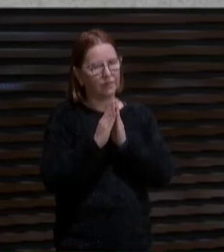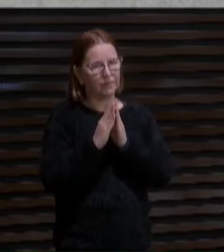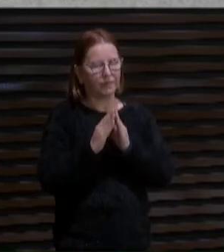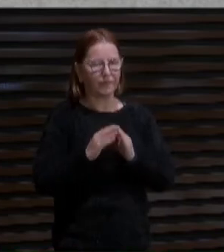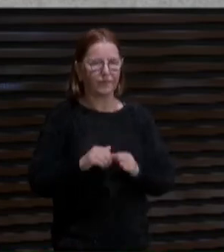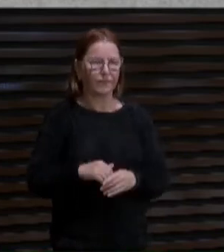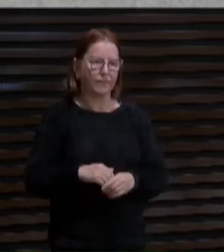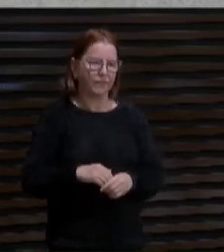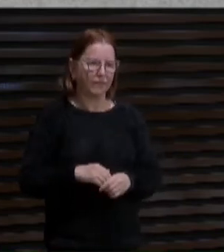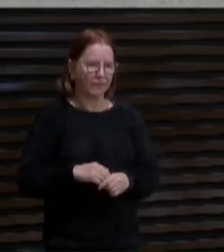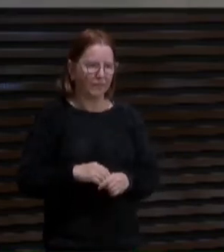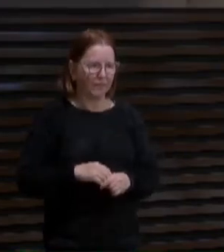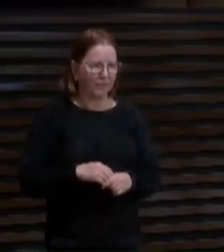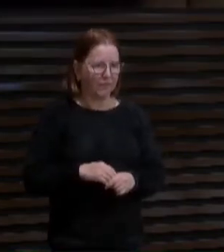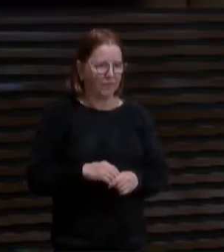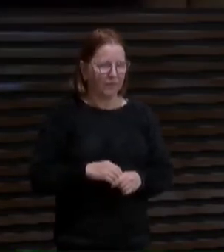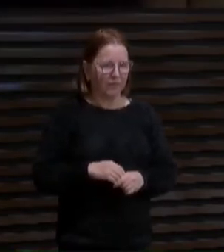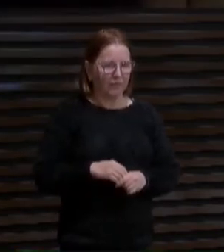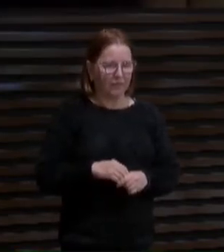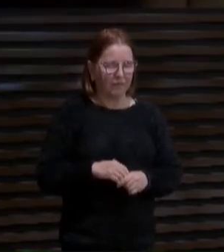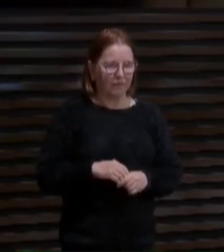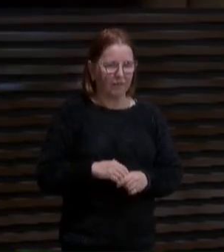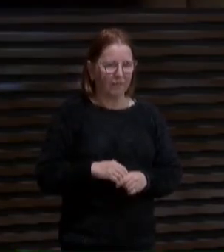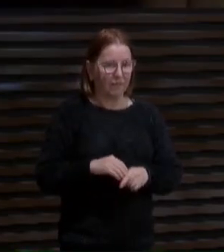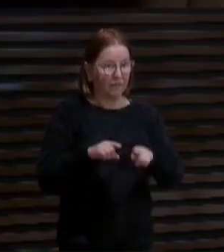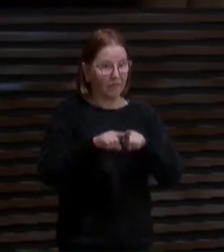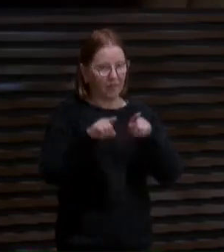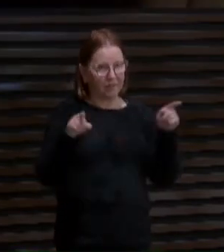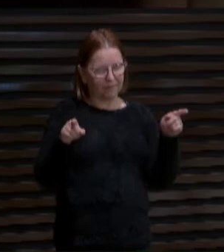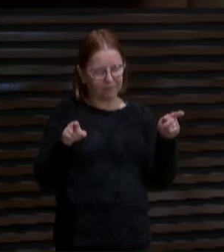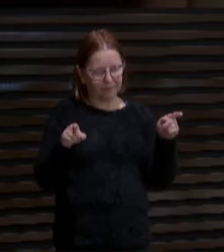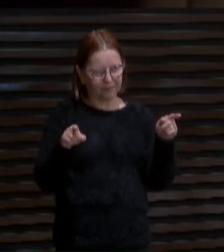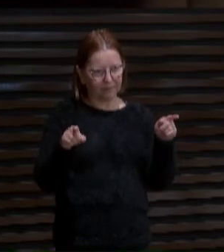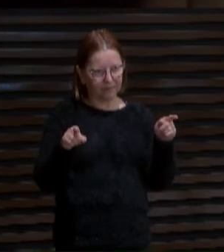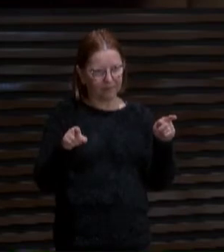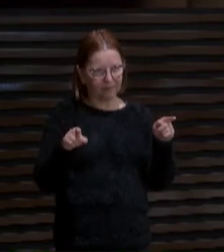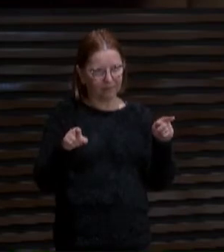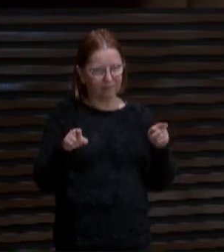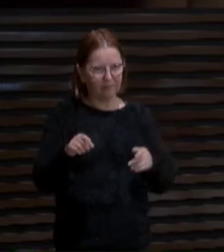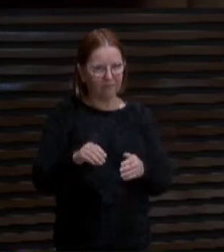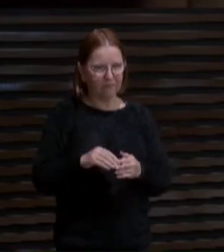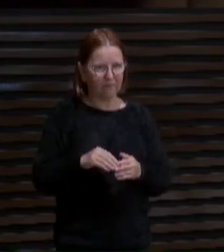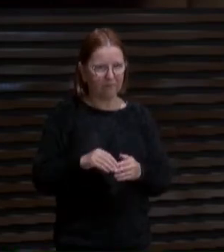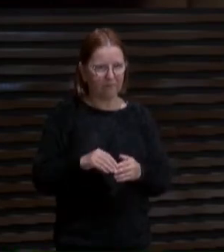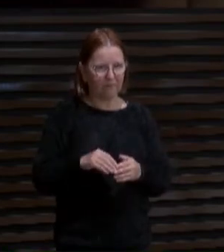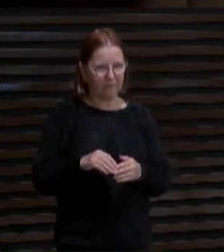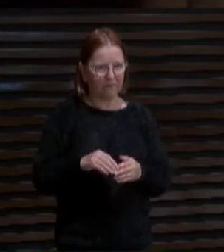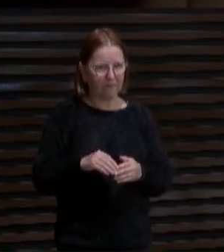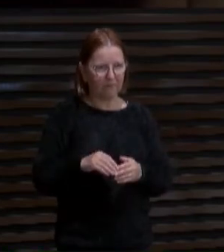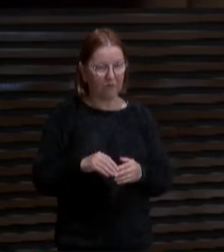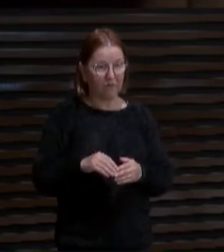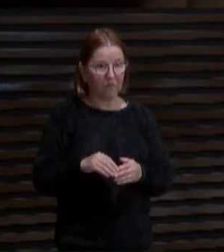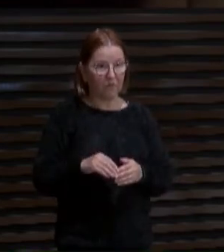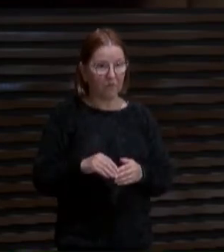também não não obstante ao comparecer diante do onisciente